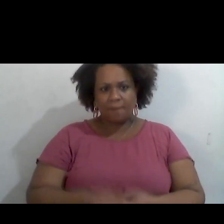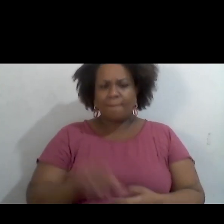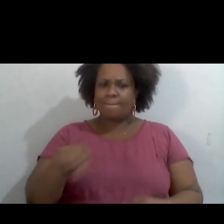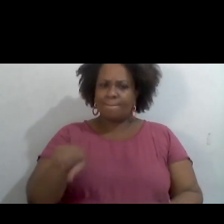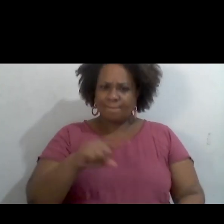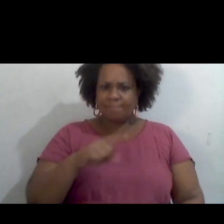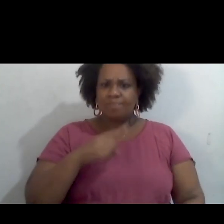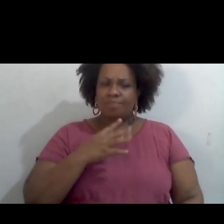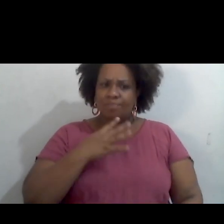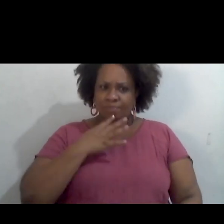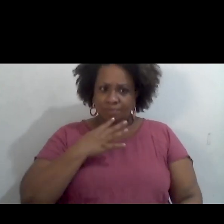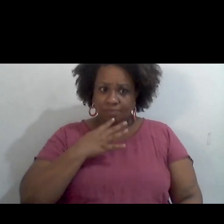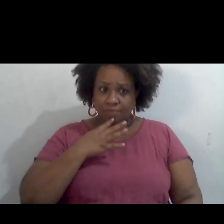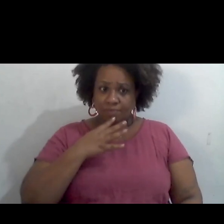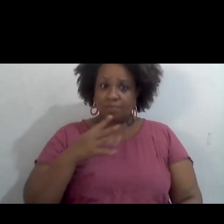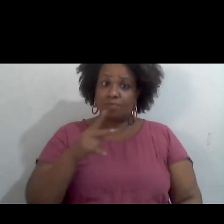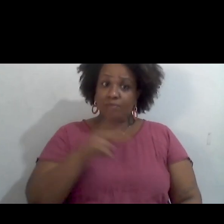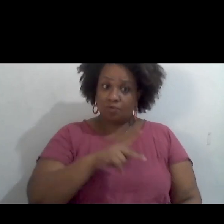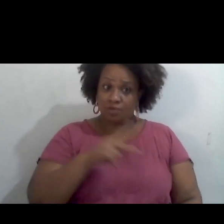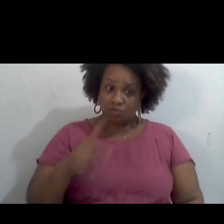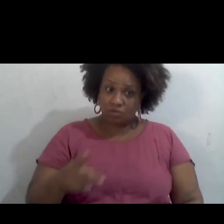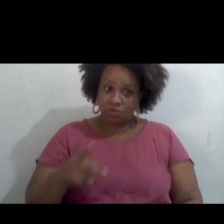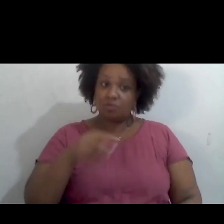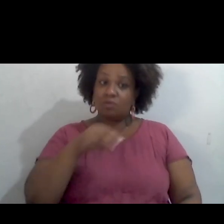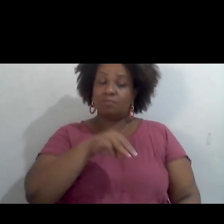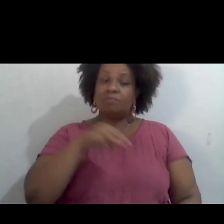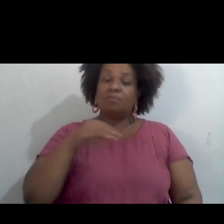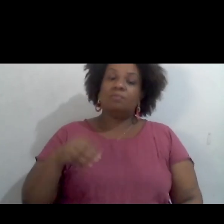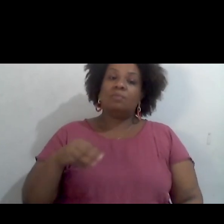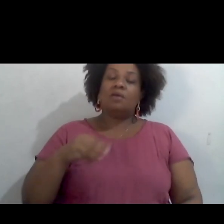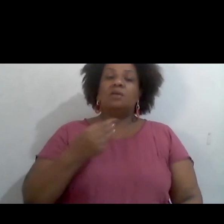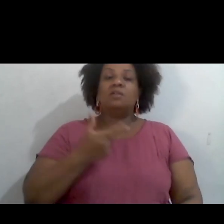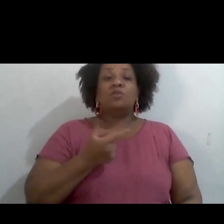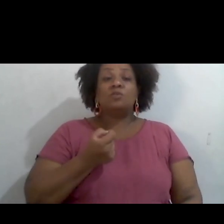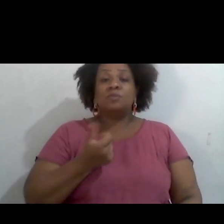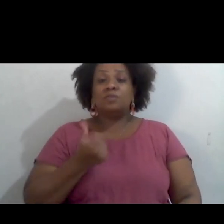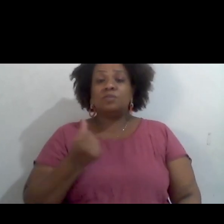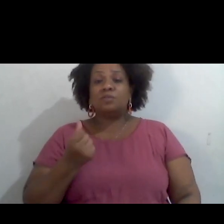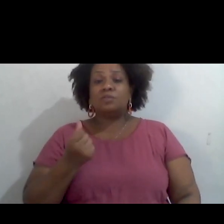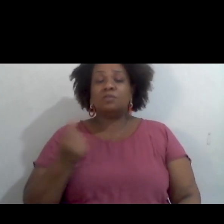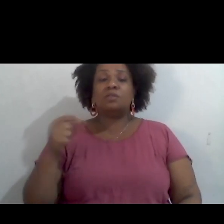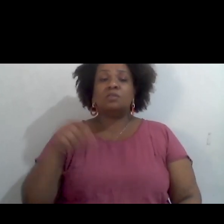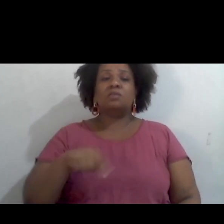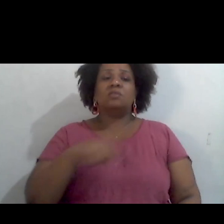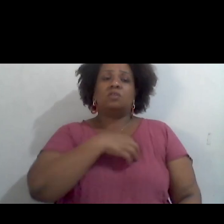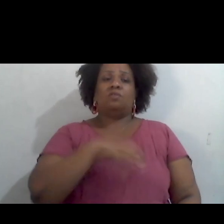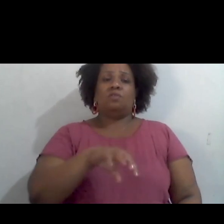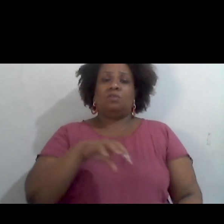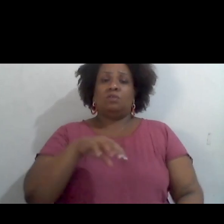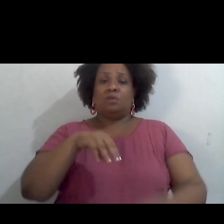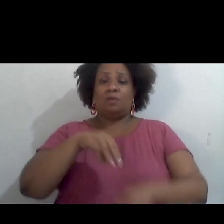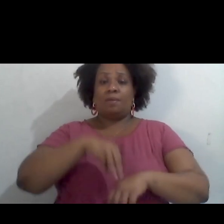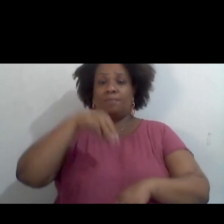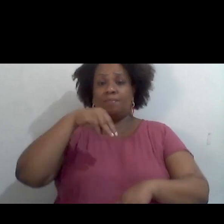conhecer, foram meus professores, né? São meus mestres. Em 2016, eu vim a Salvador para cursar o mestrado na UFBA,